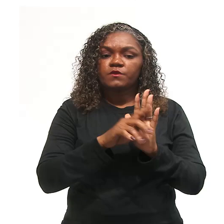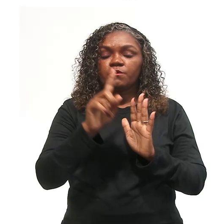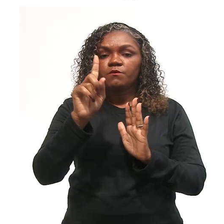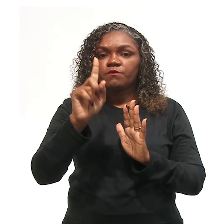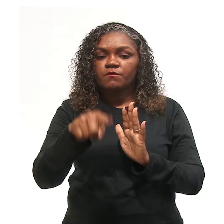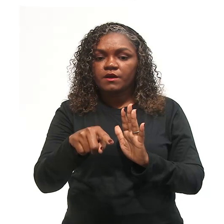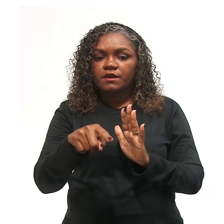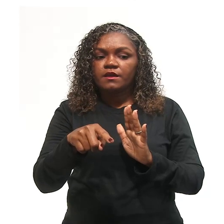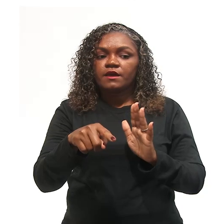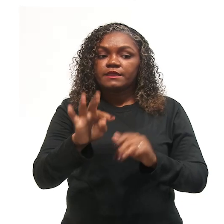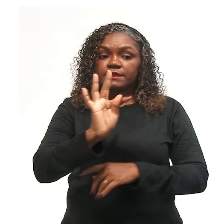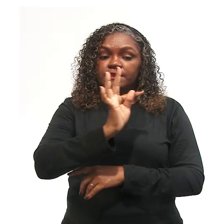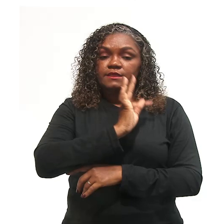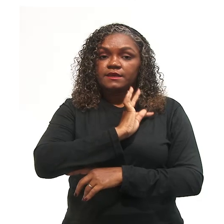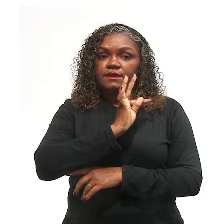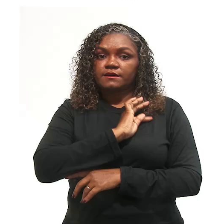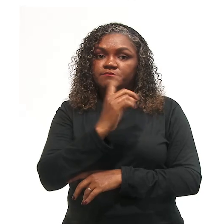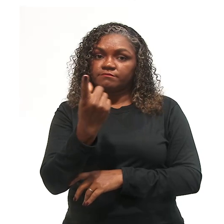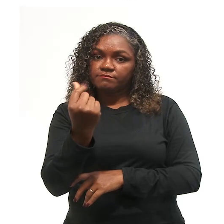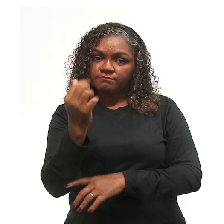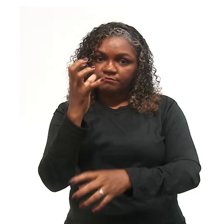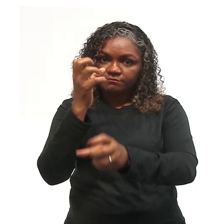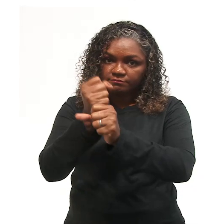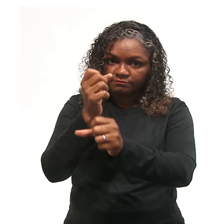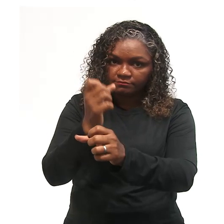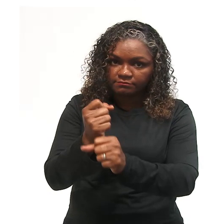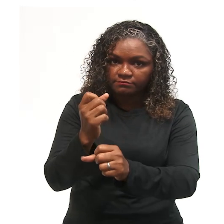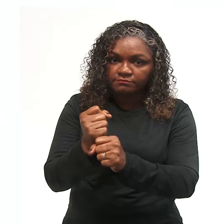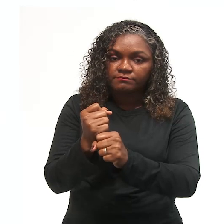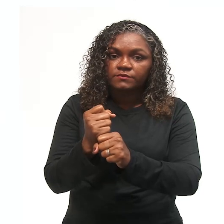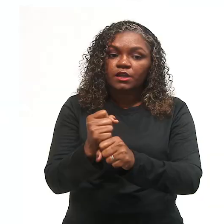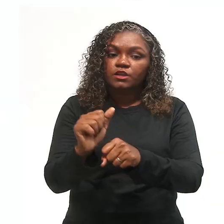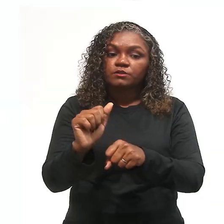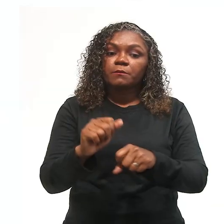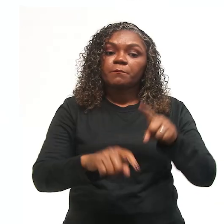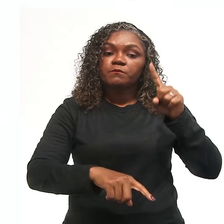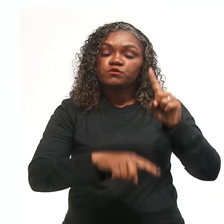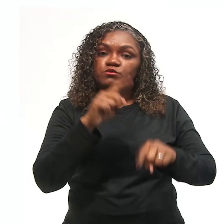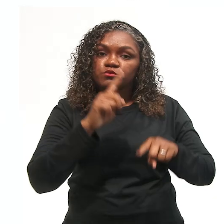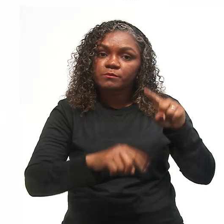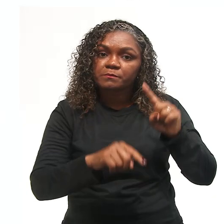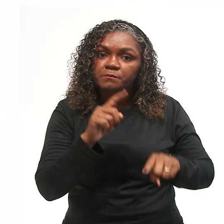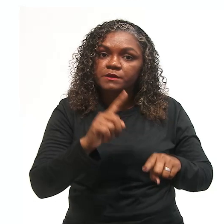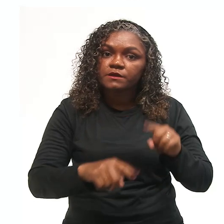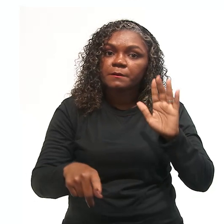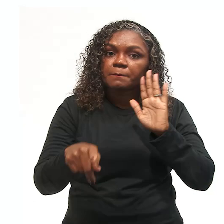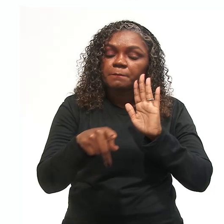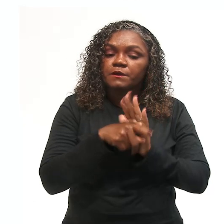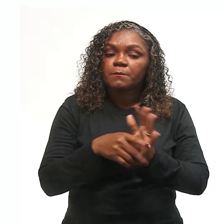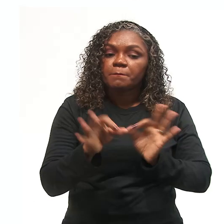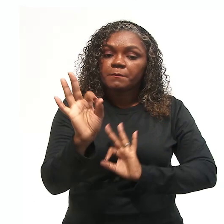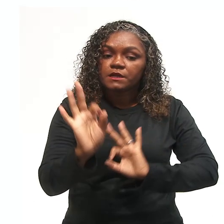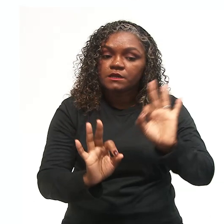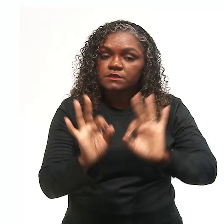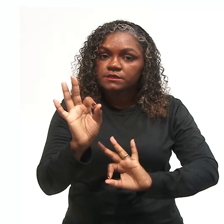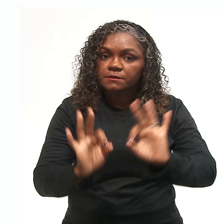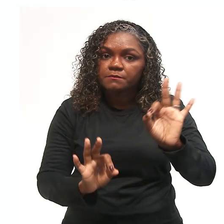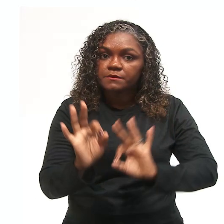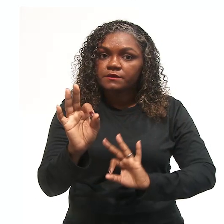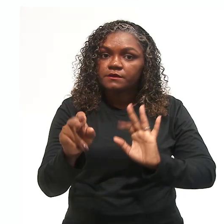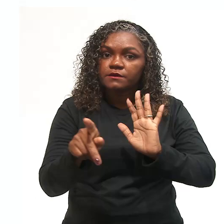programa corresponde a uma técnica de orçamentação que consiste em um instrumento por meio do qual o